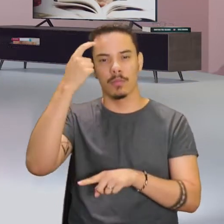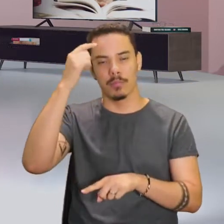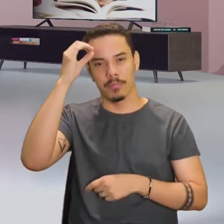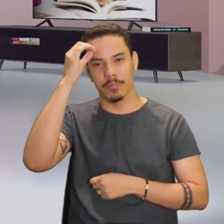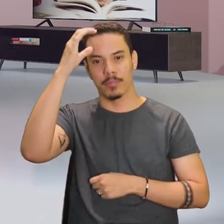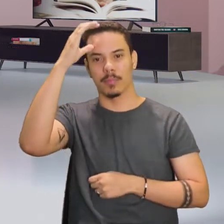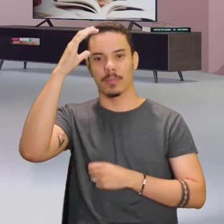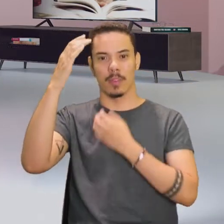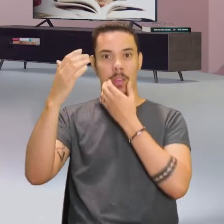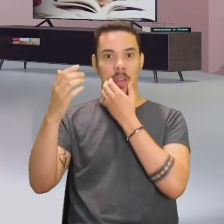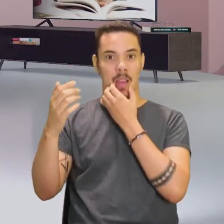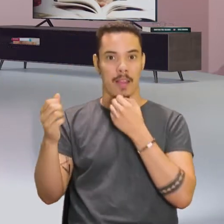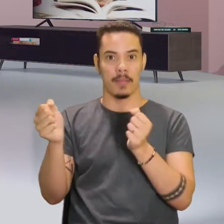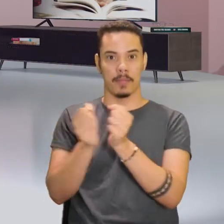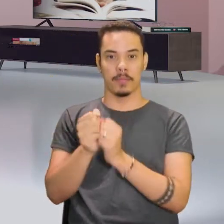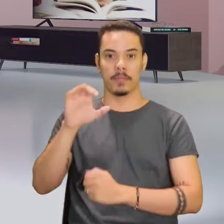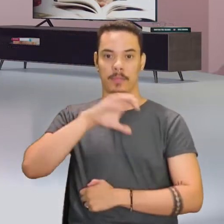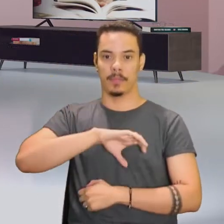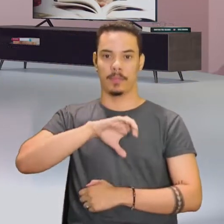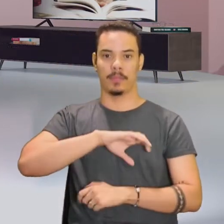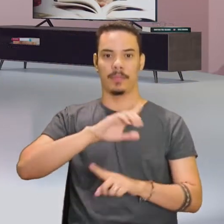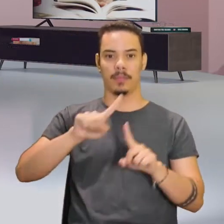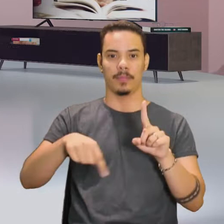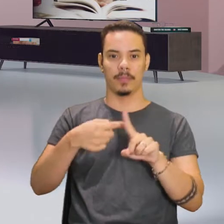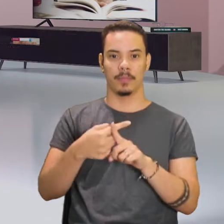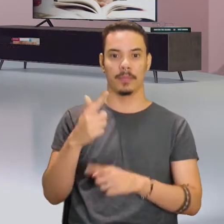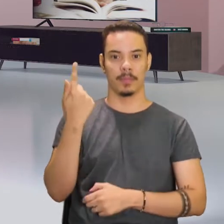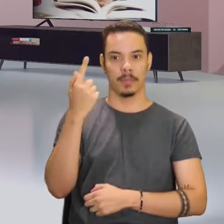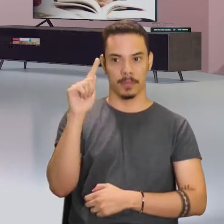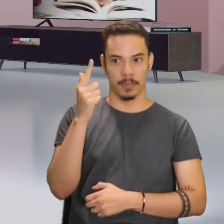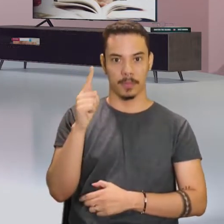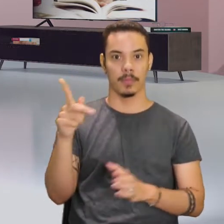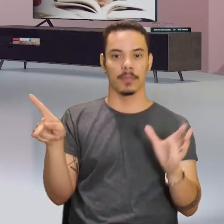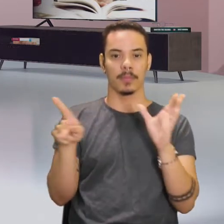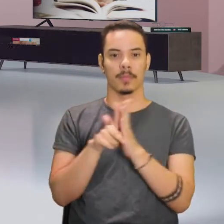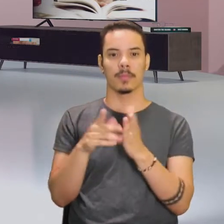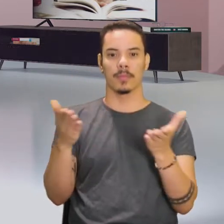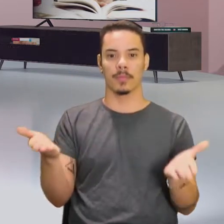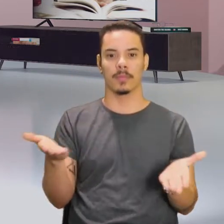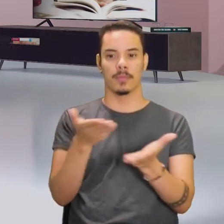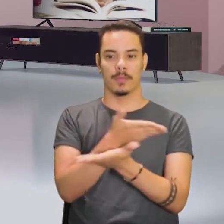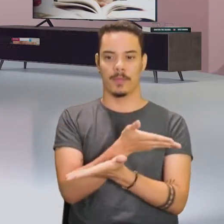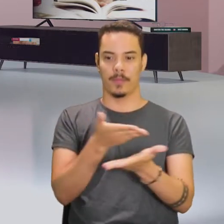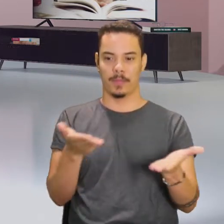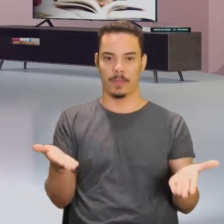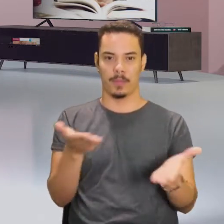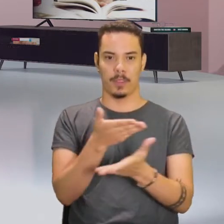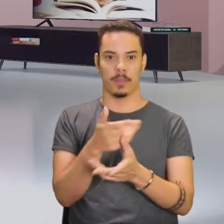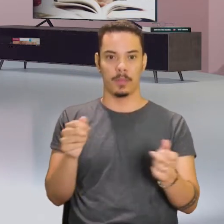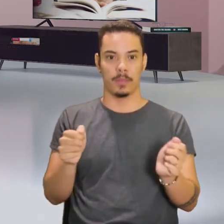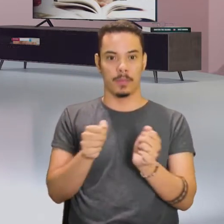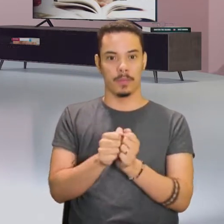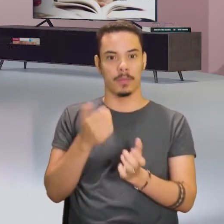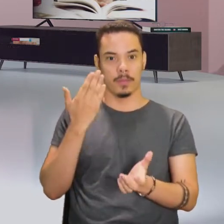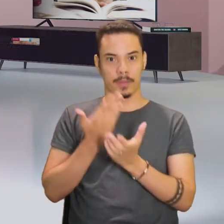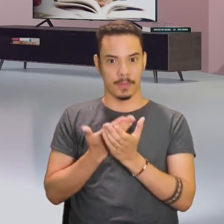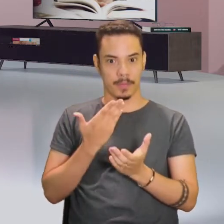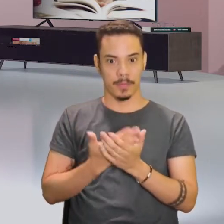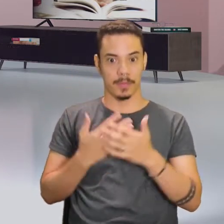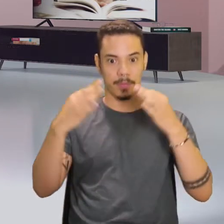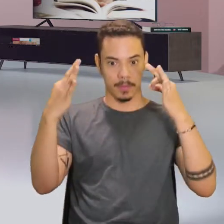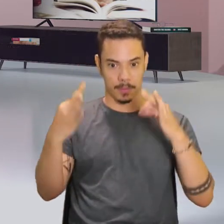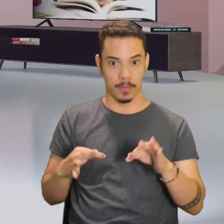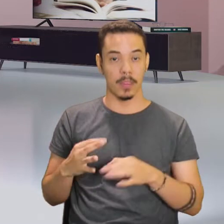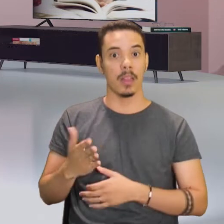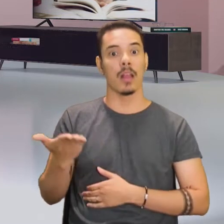Língua portuguesa e geografia, dois componentes aqui conversando, dialogando nessa aula, beleza? Vamos